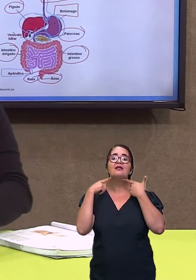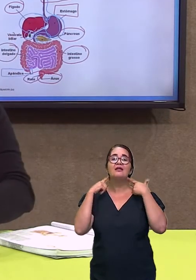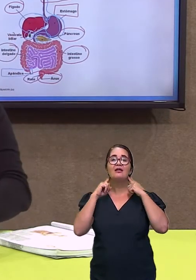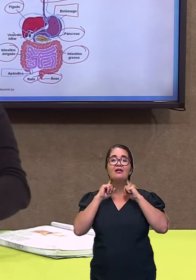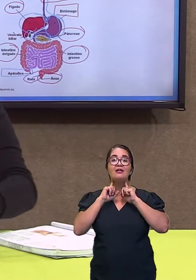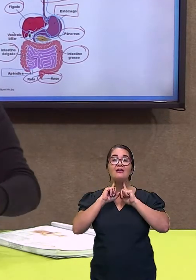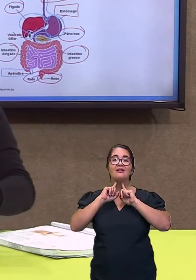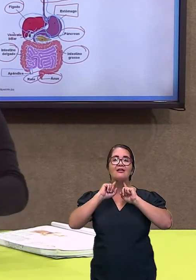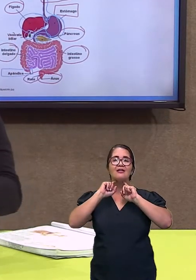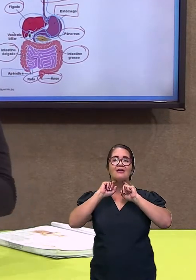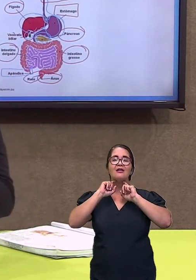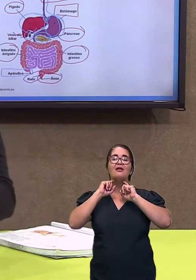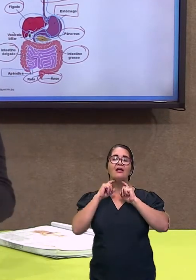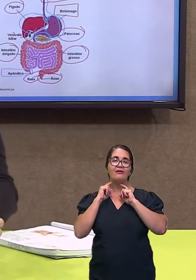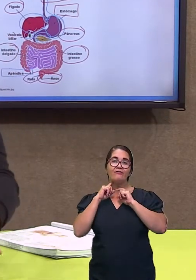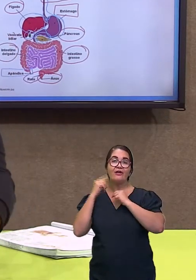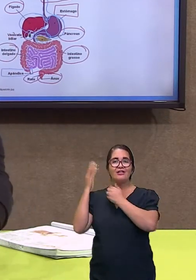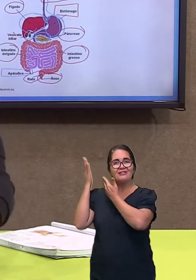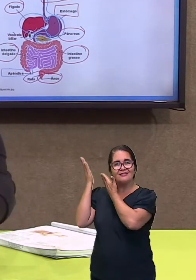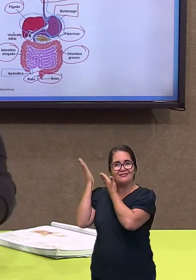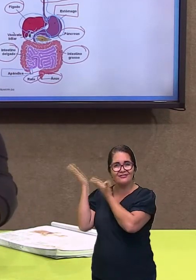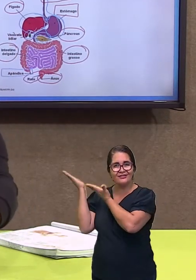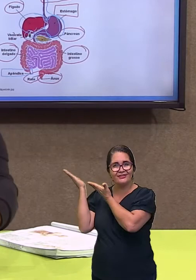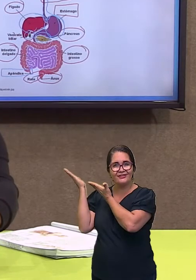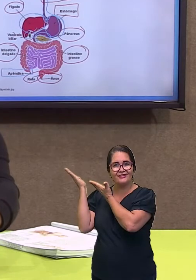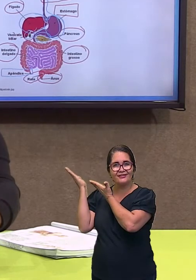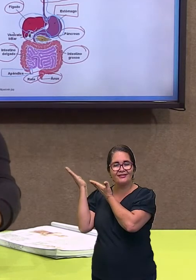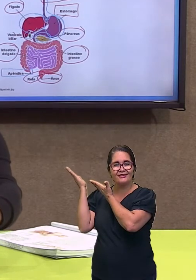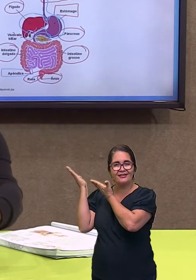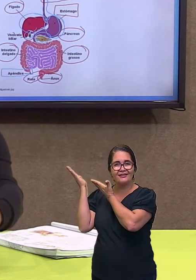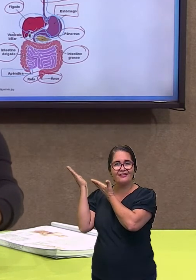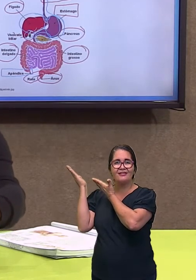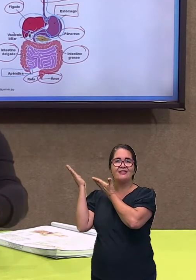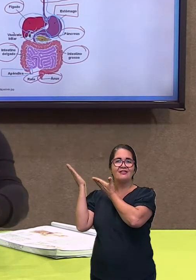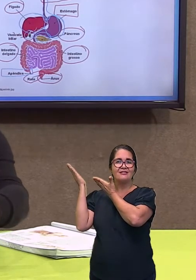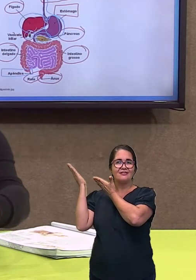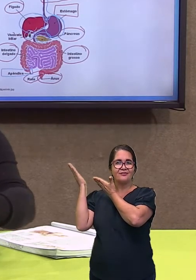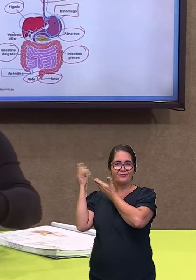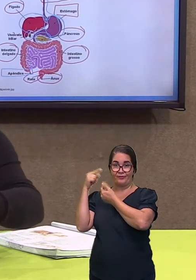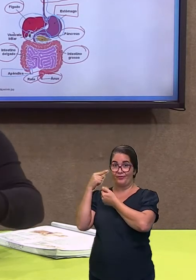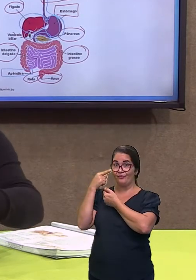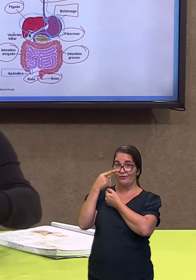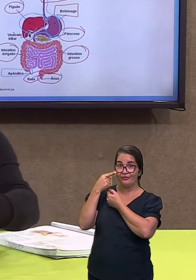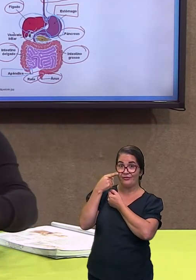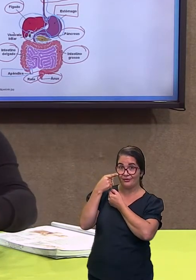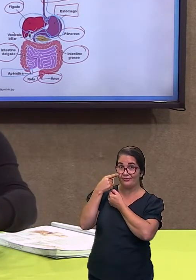língua, a gente consegue colocá-las aqui embaixo, ó. Aqui